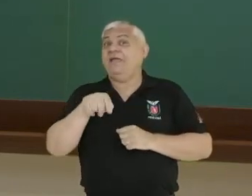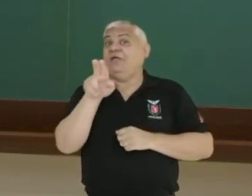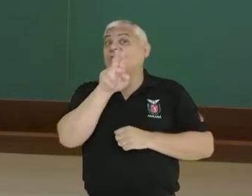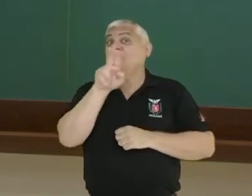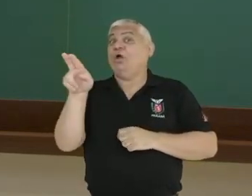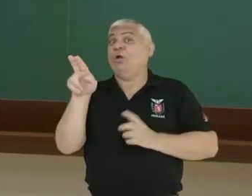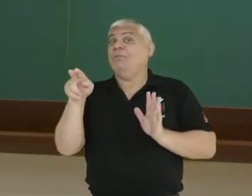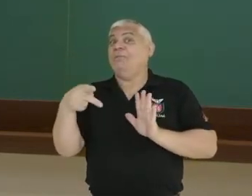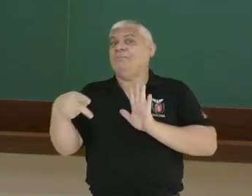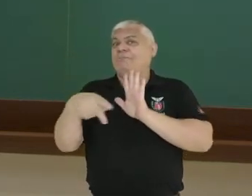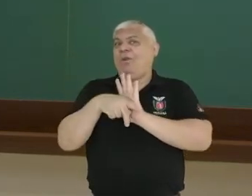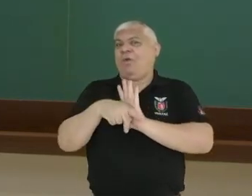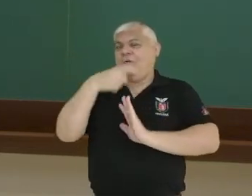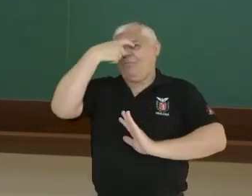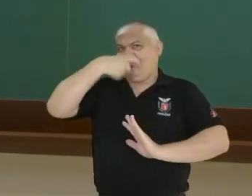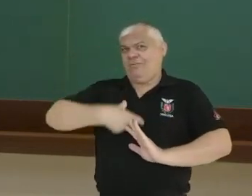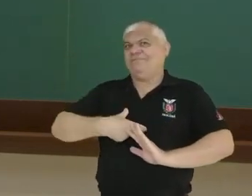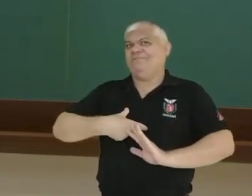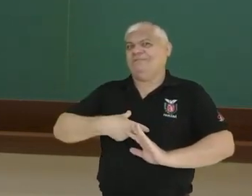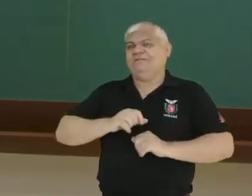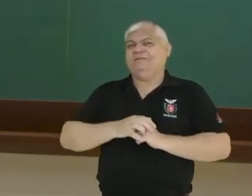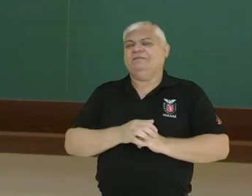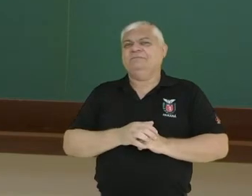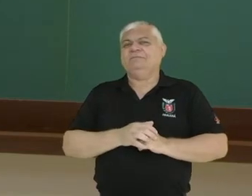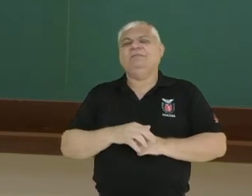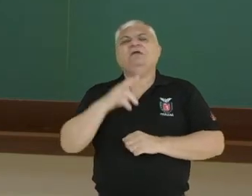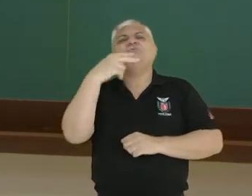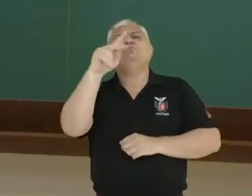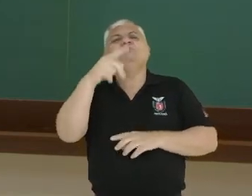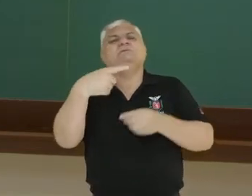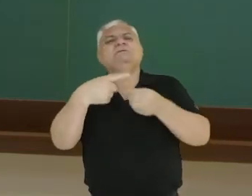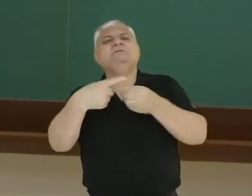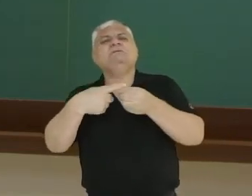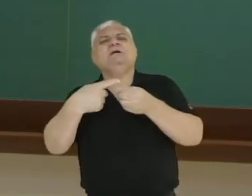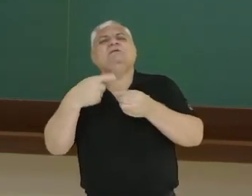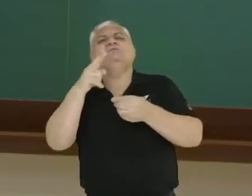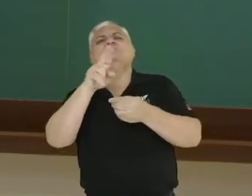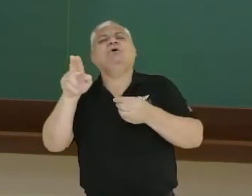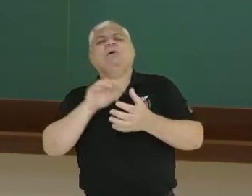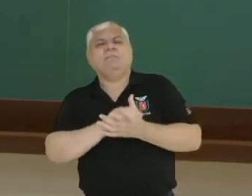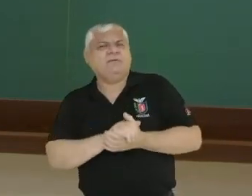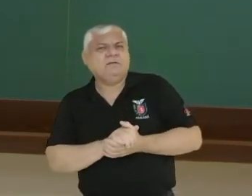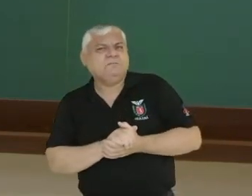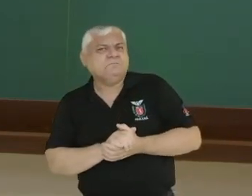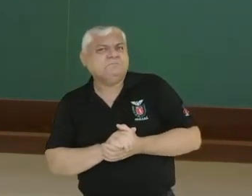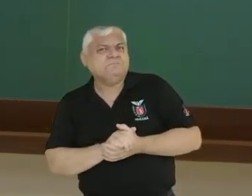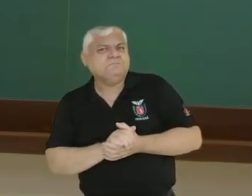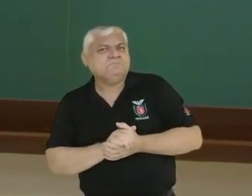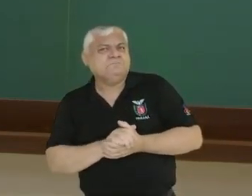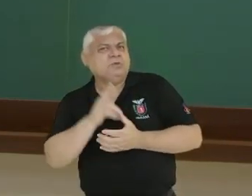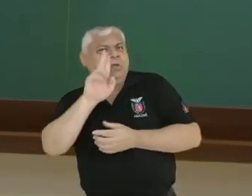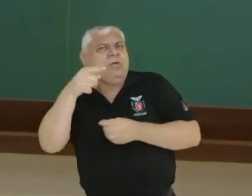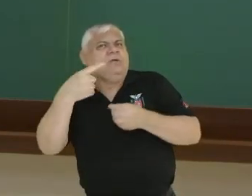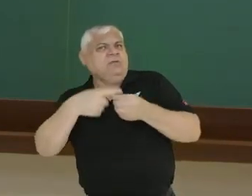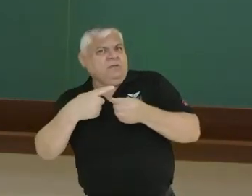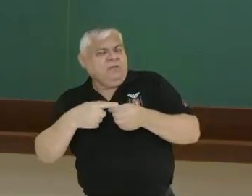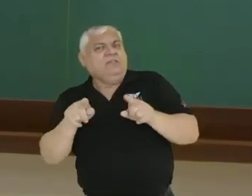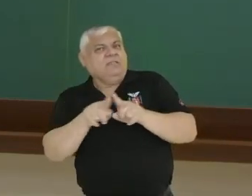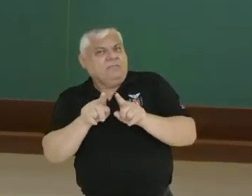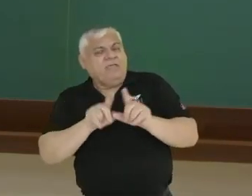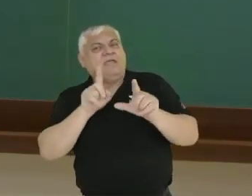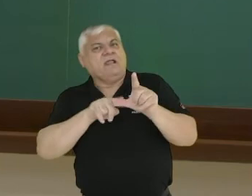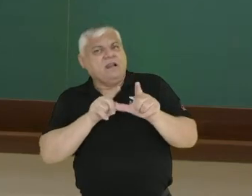de um nome próprio. O nome da sua cidade. Como é o nome da sua cidade? Também,